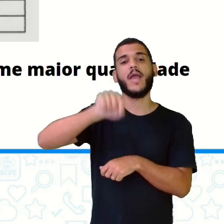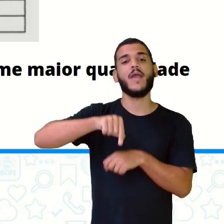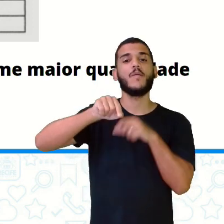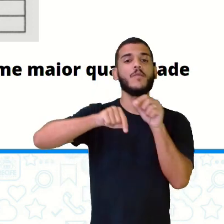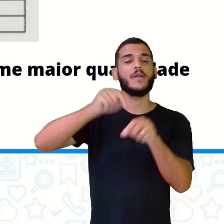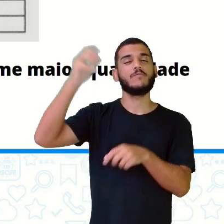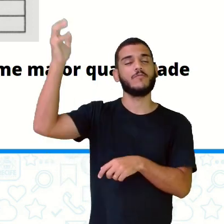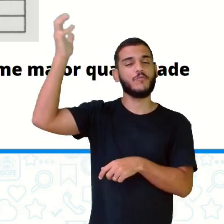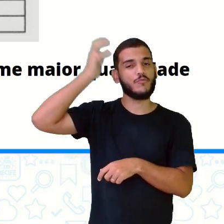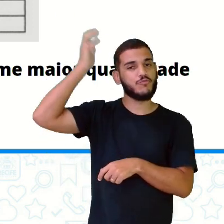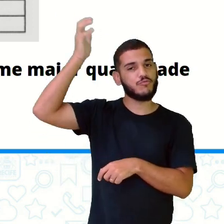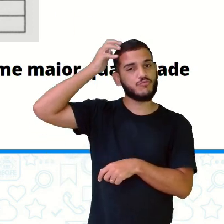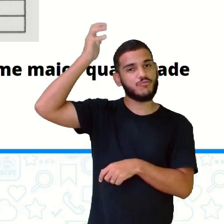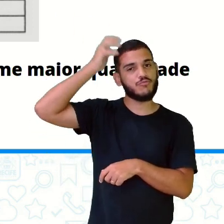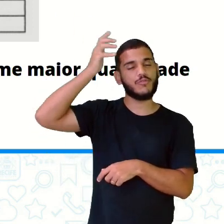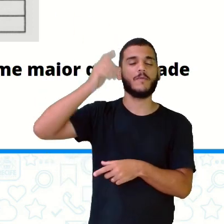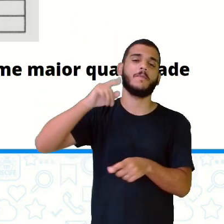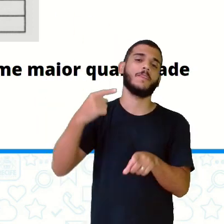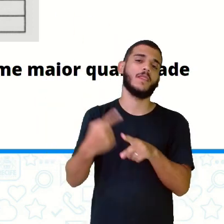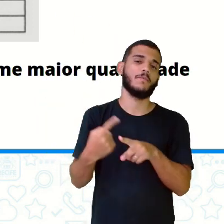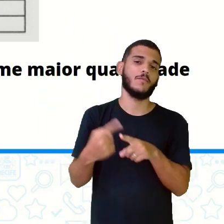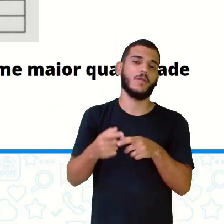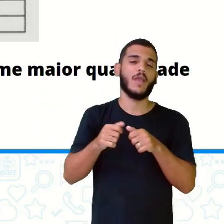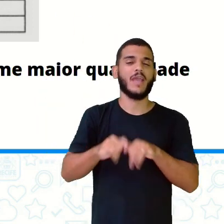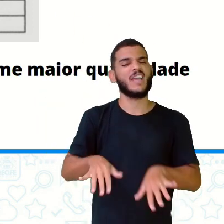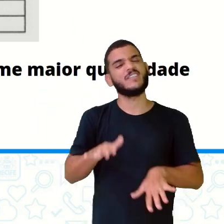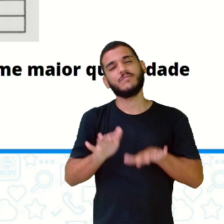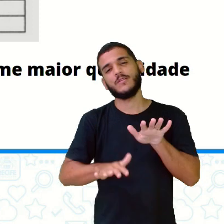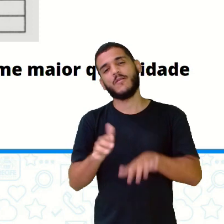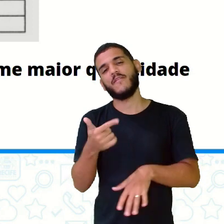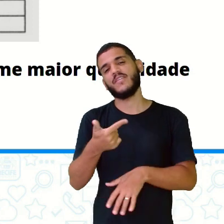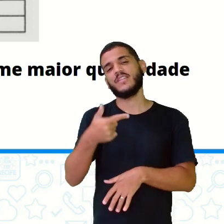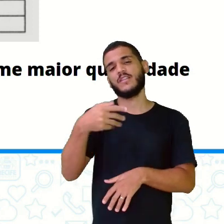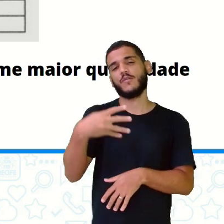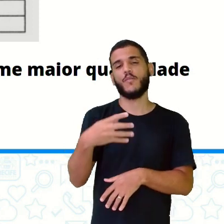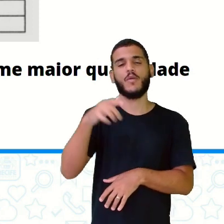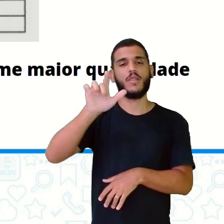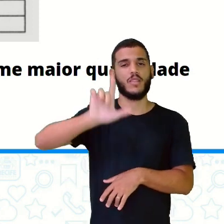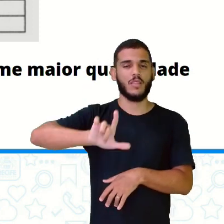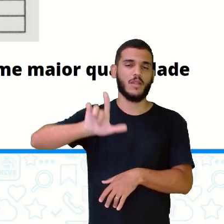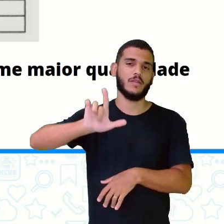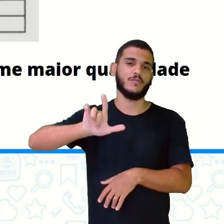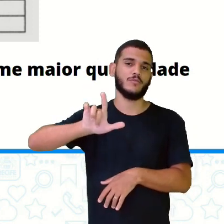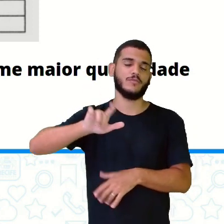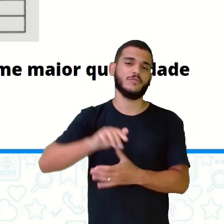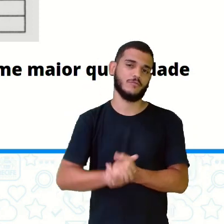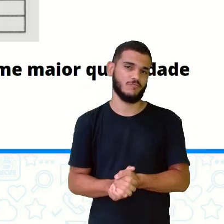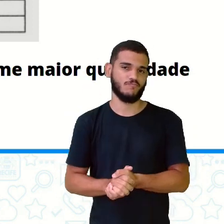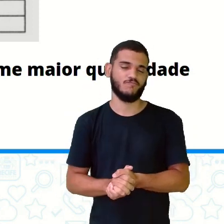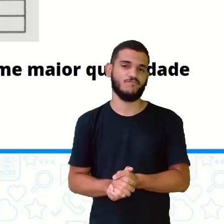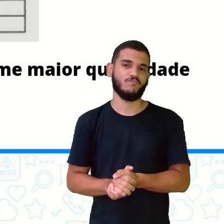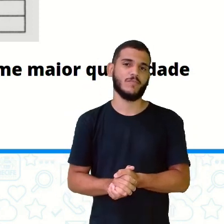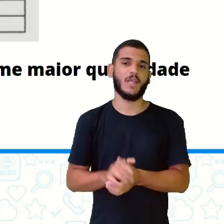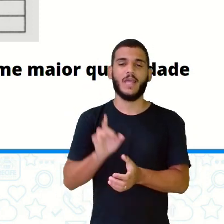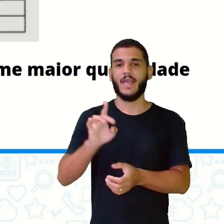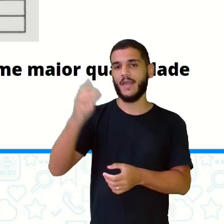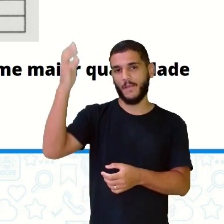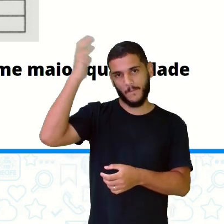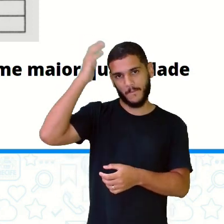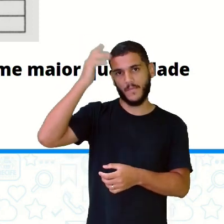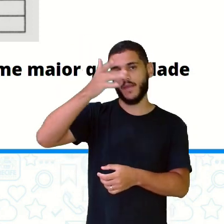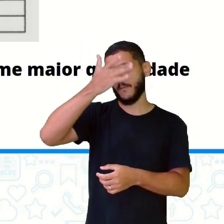banho, que gasta em média 24 litros cada banho que a pessoa